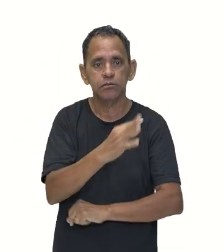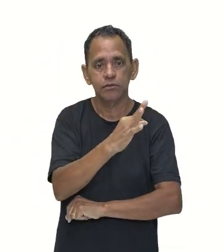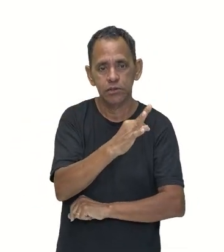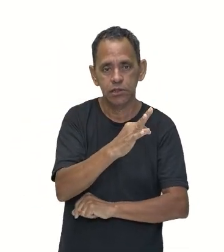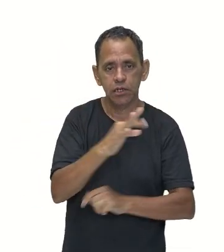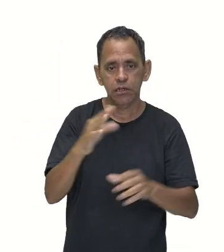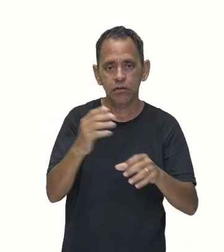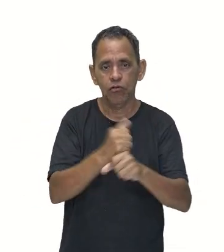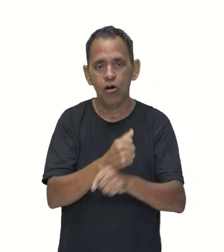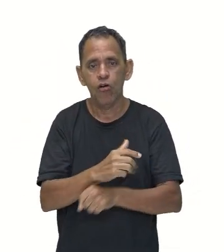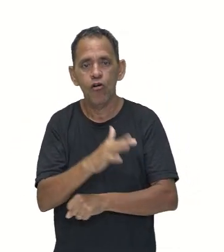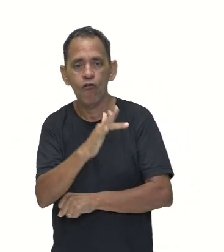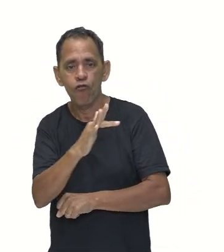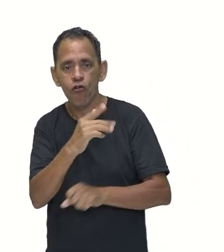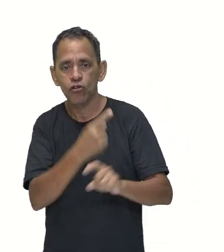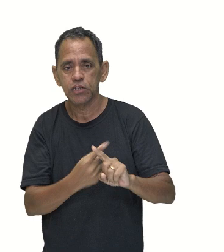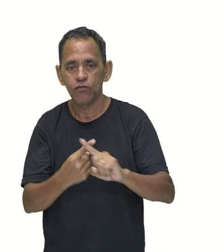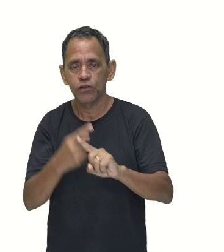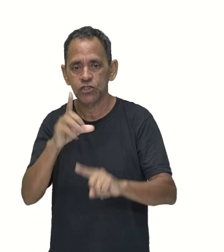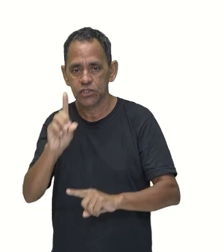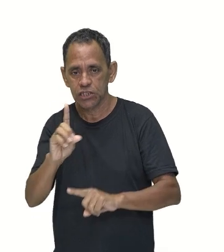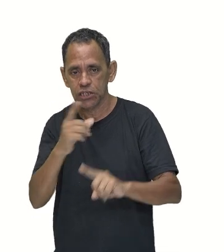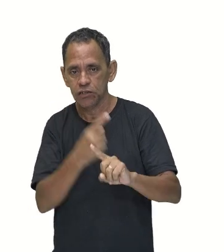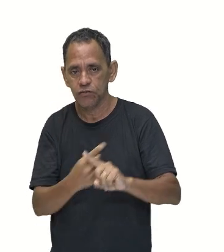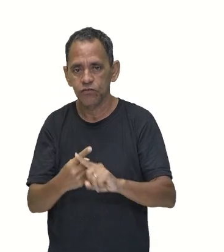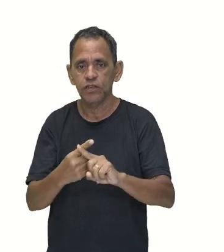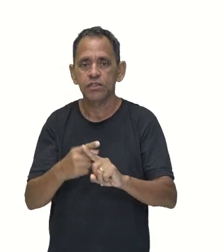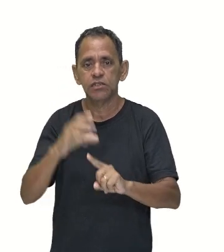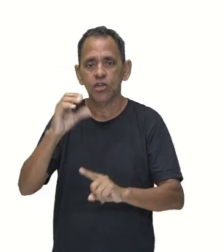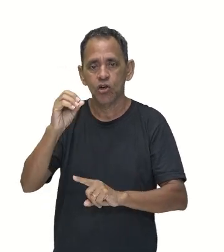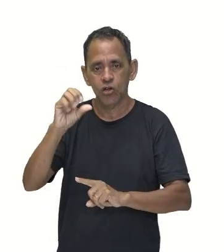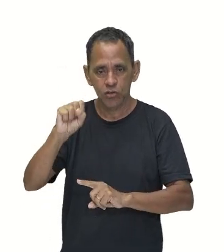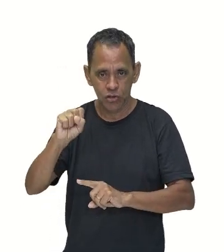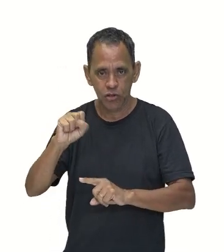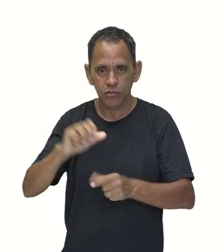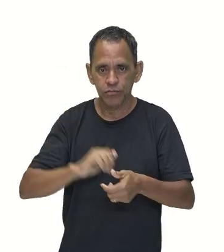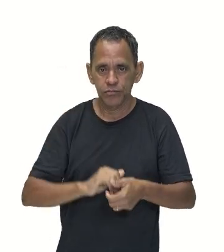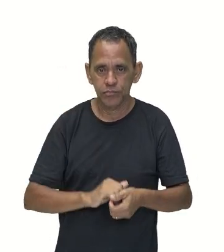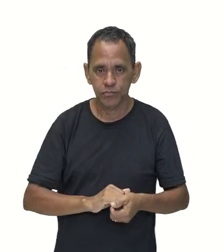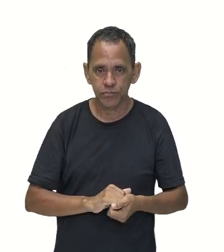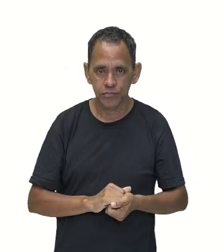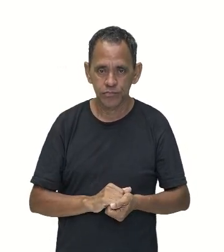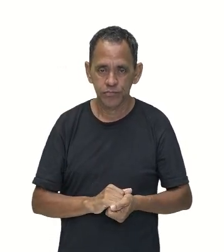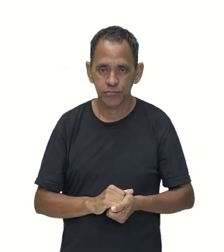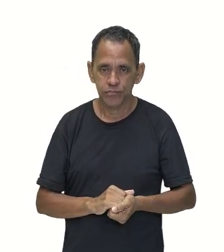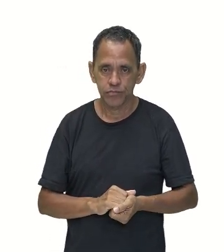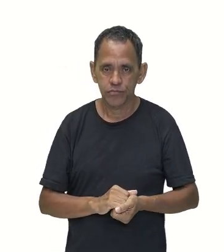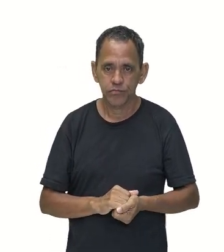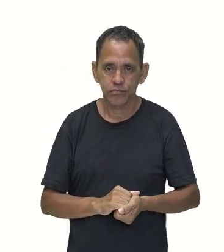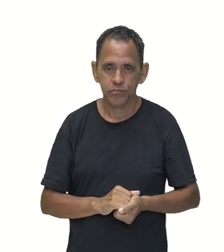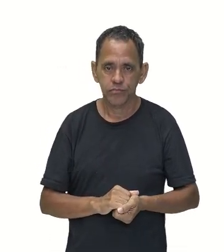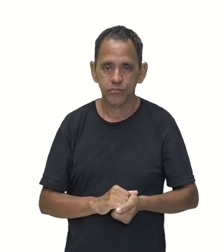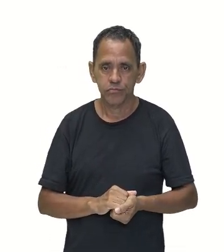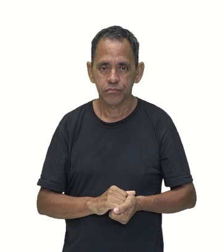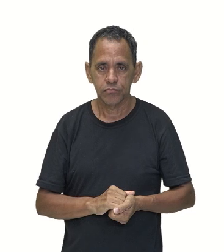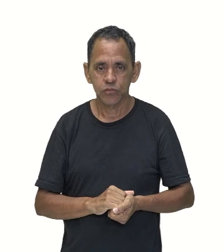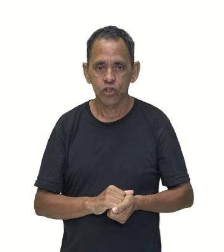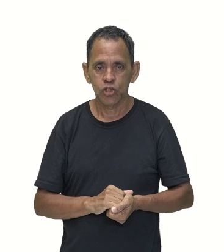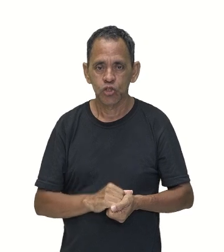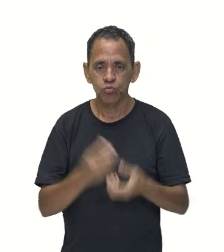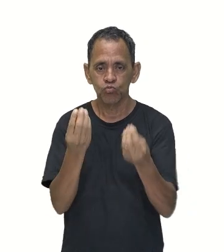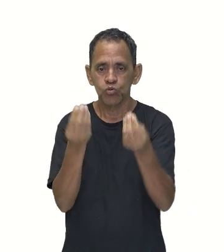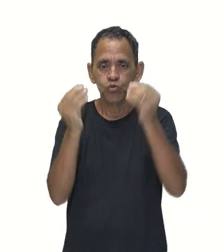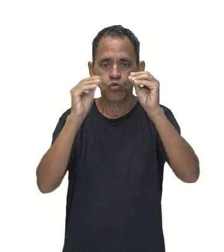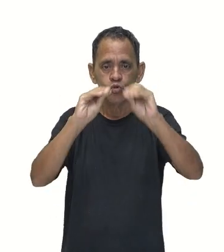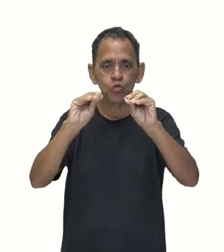cosseno do ângulo de inclinação, θ. E aí eu tenho todos esses dados. Veja que a força vale